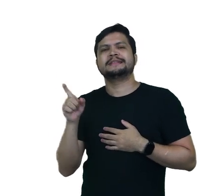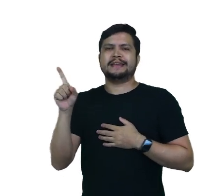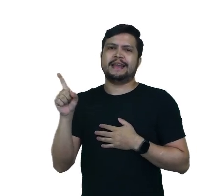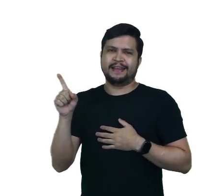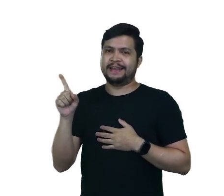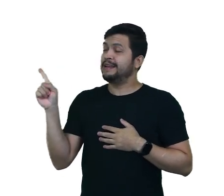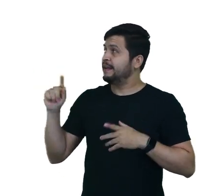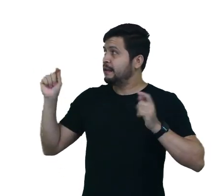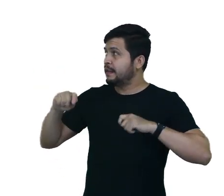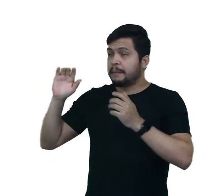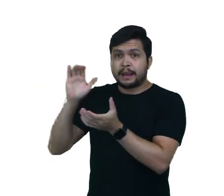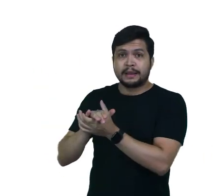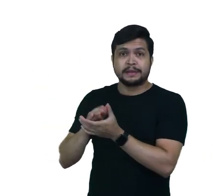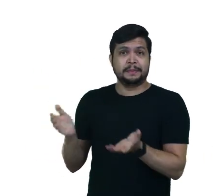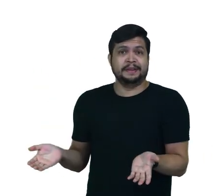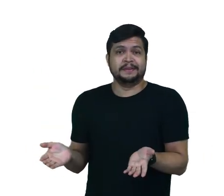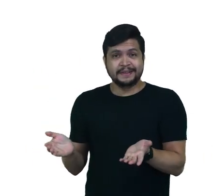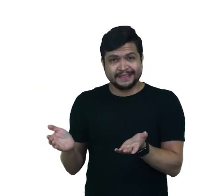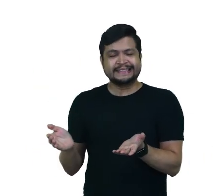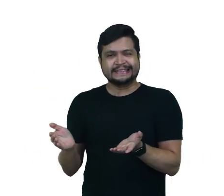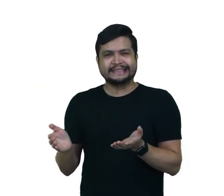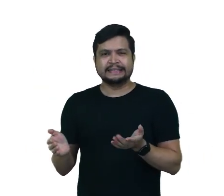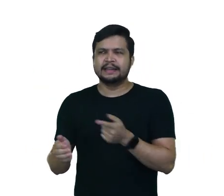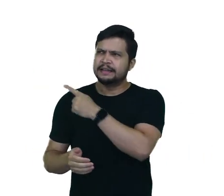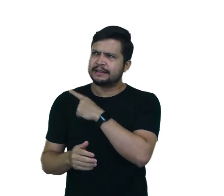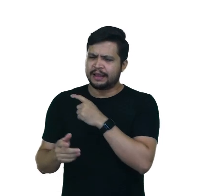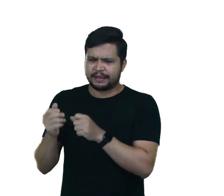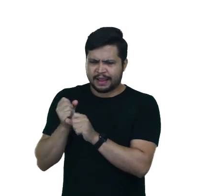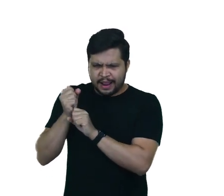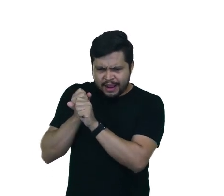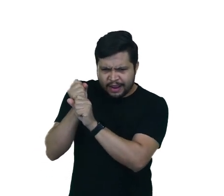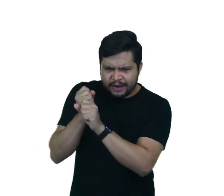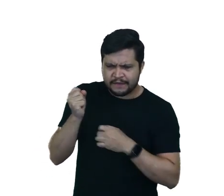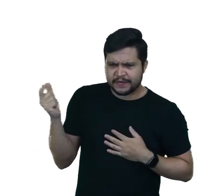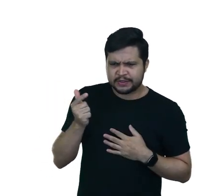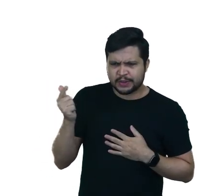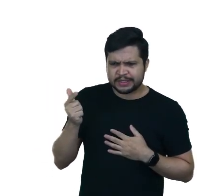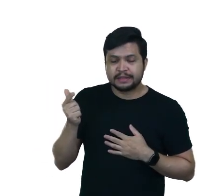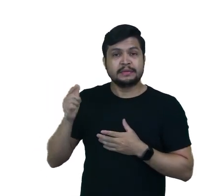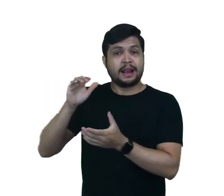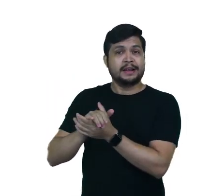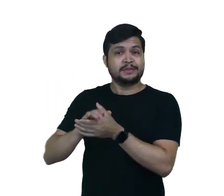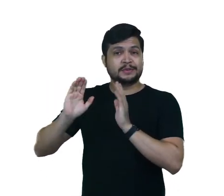veio, né? A zootecnia dá até casamento, ó. O casamento tem 22 anos.